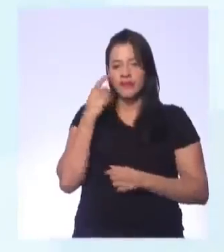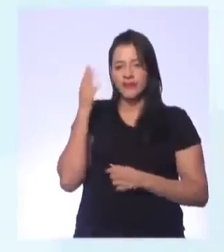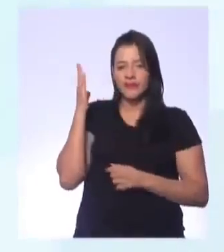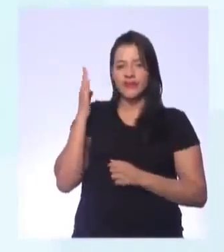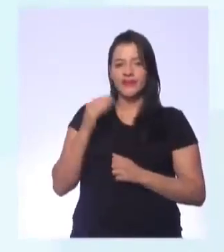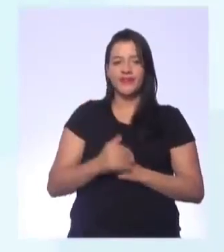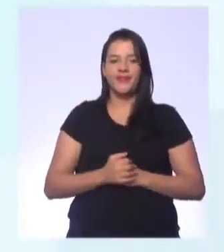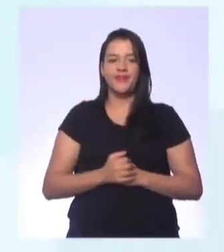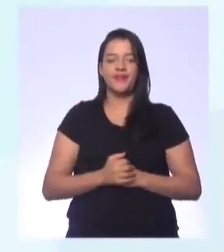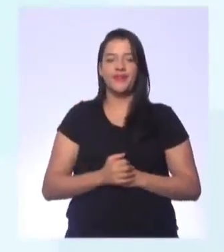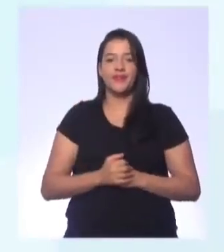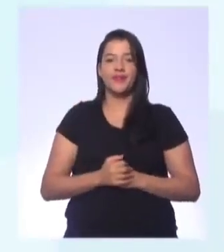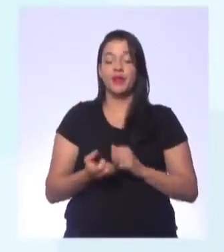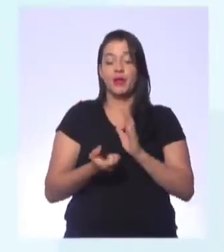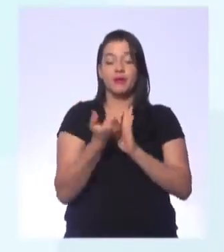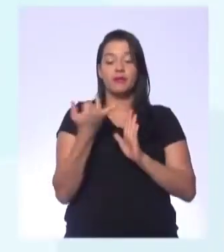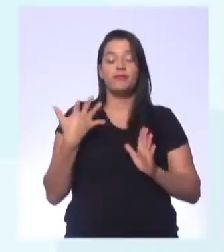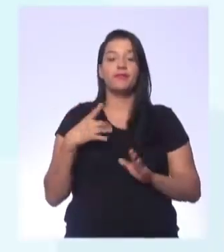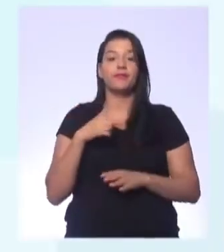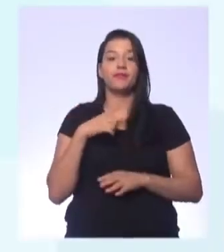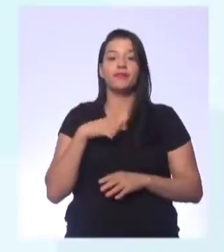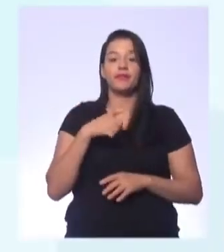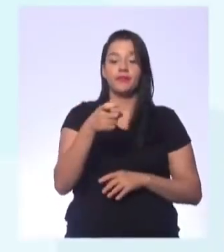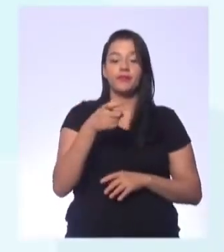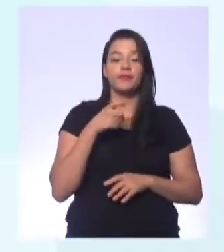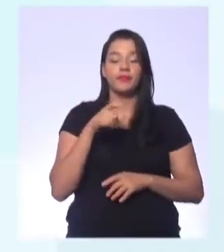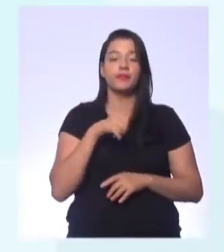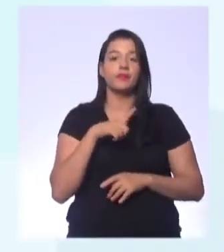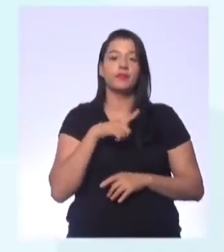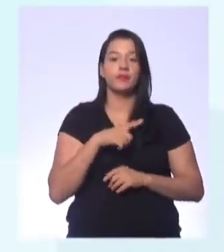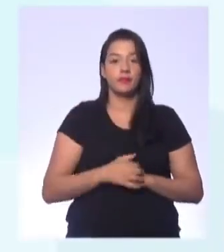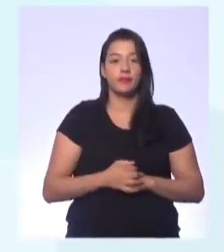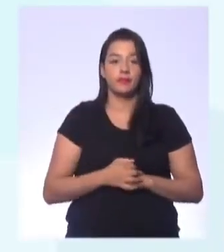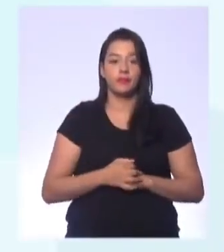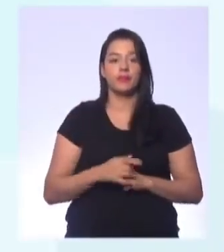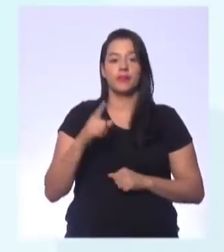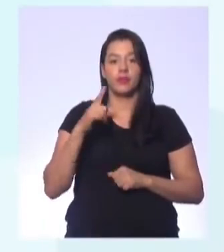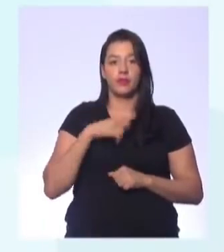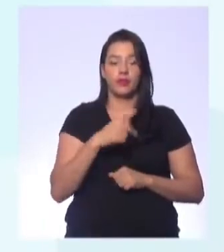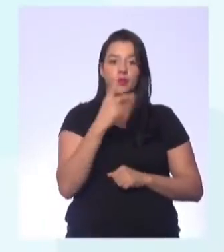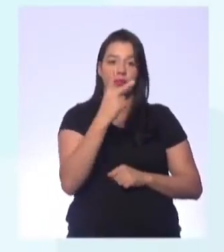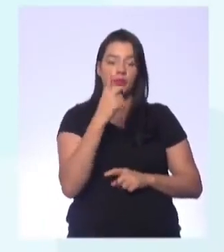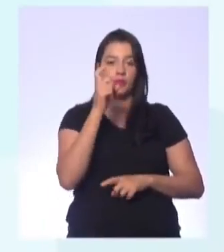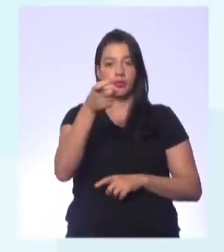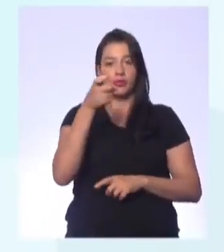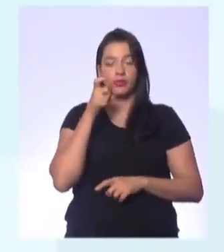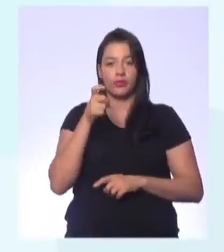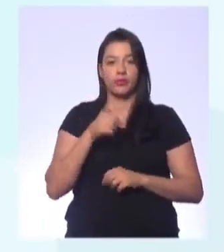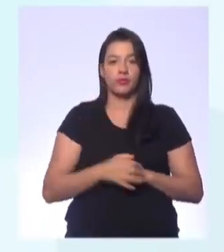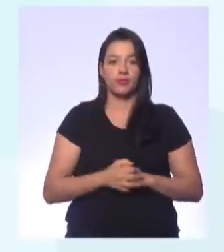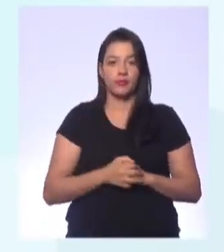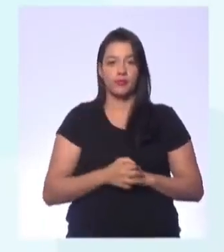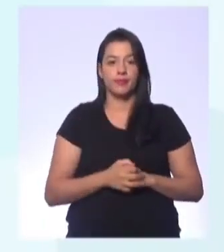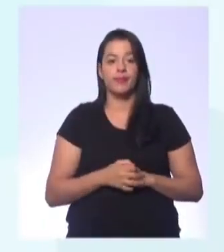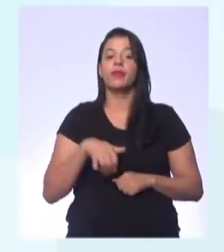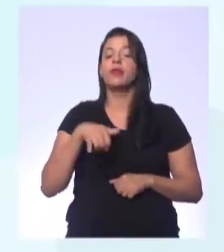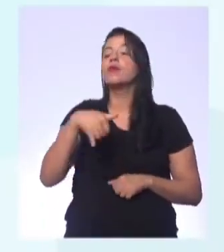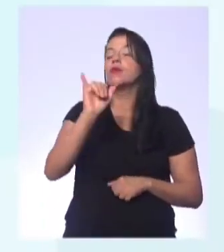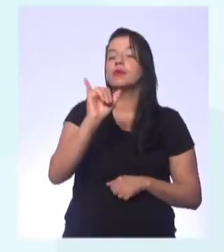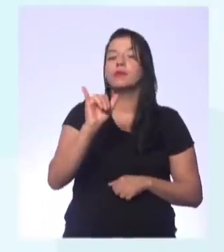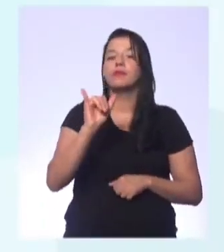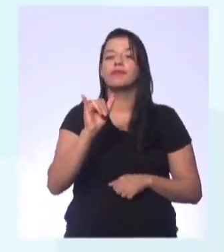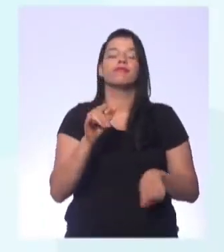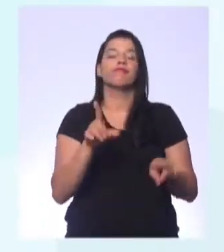ele diretor Então eu tenho aqui quantos x eu tenho aqui ó Eu tenho dois né então eu tenho 2x posso escrever esse formato e o